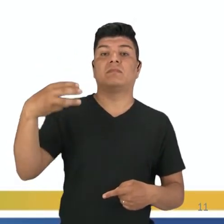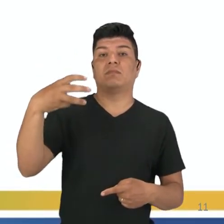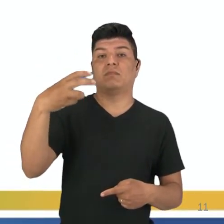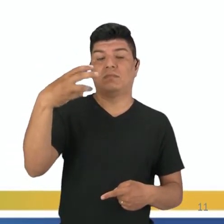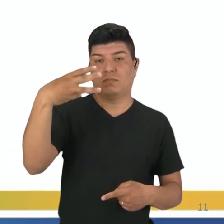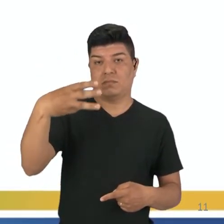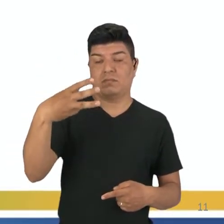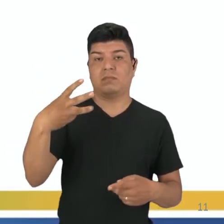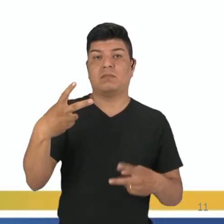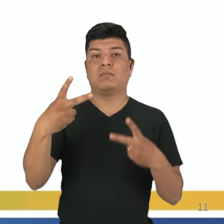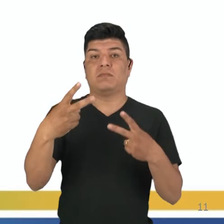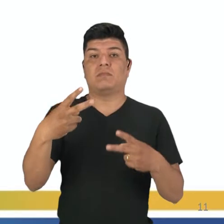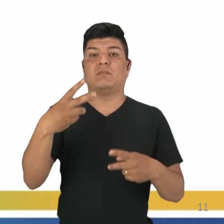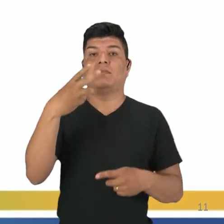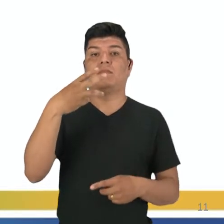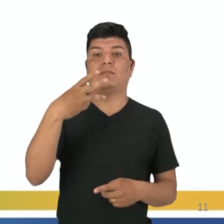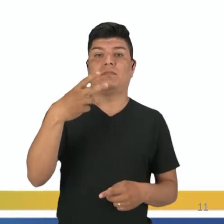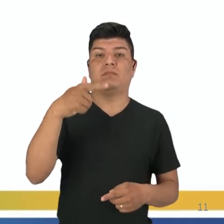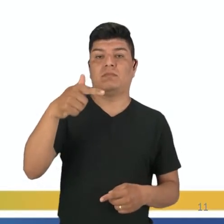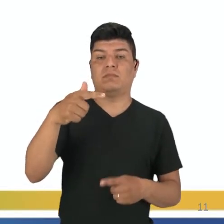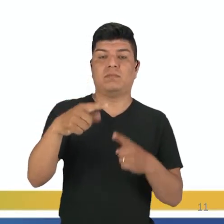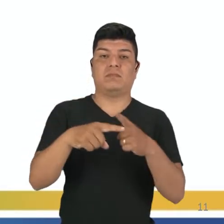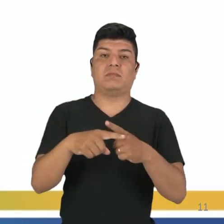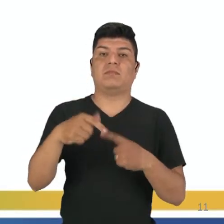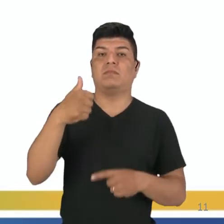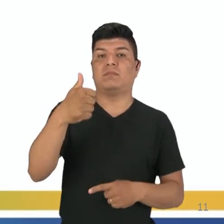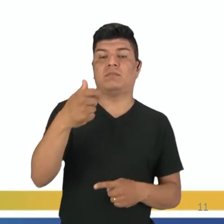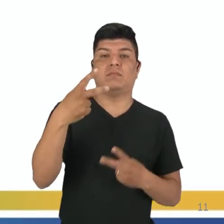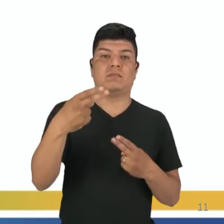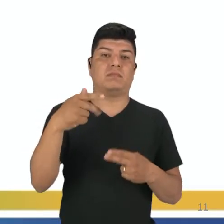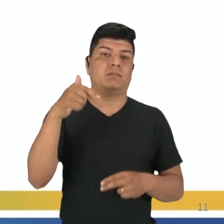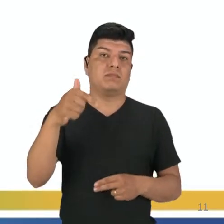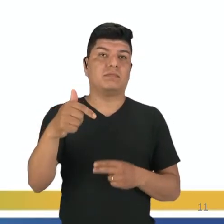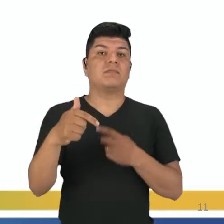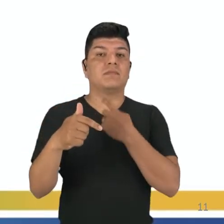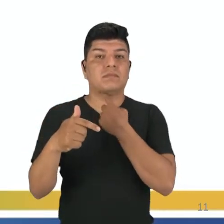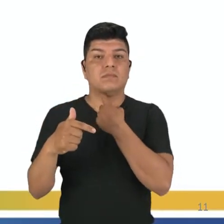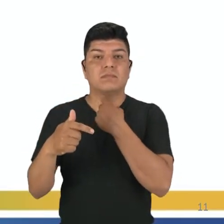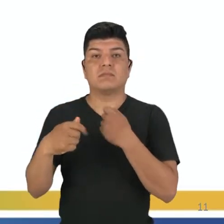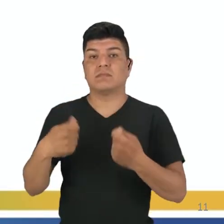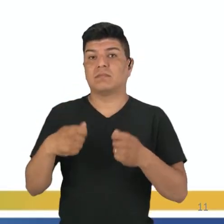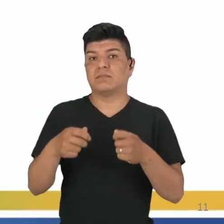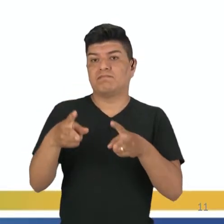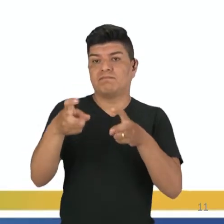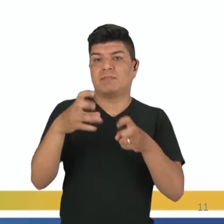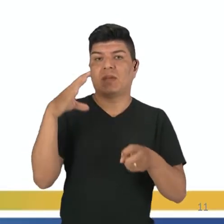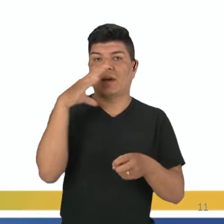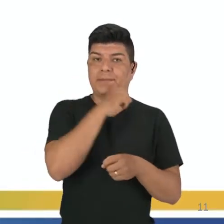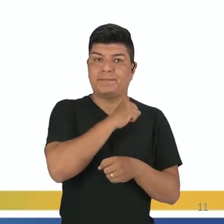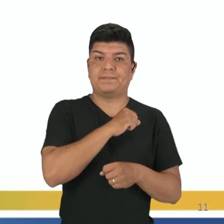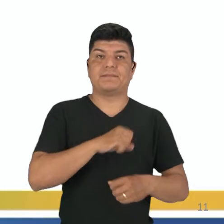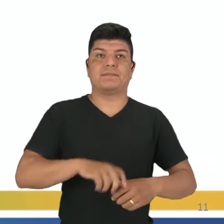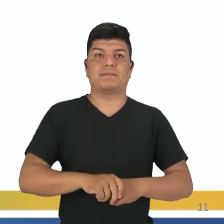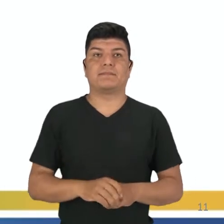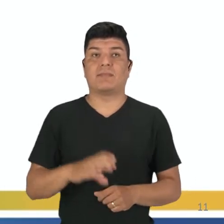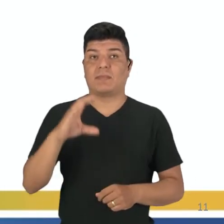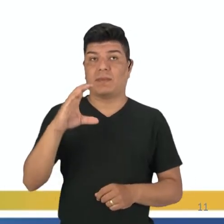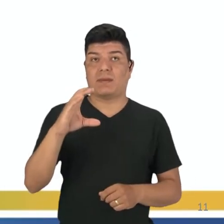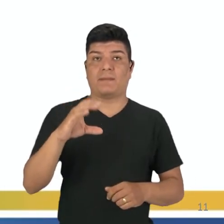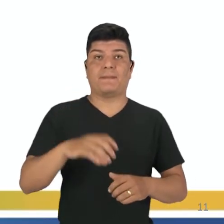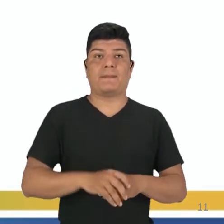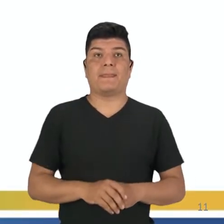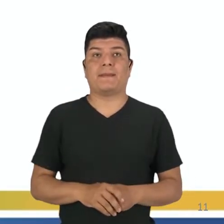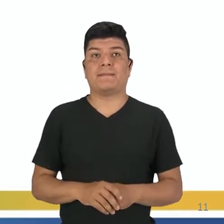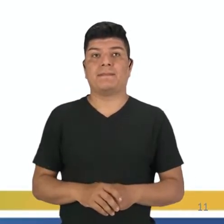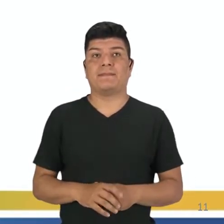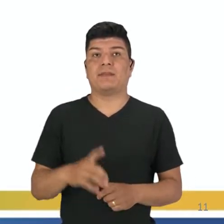é 1, 7 vezes 1, 7. Então, essas expressões a gente tem que identificar de imediato, quase. A